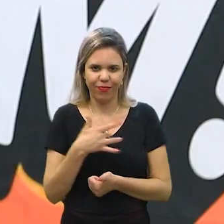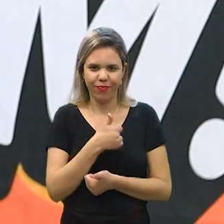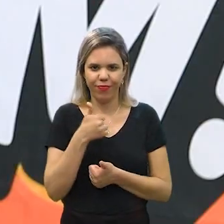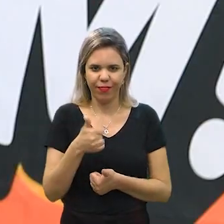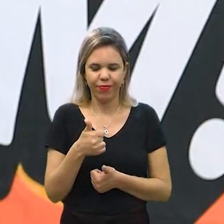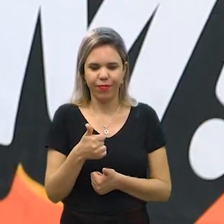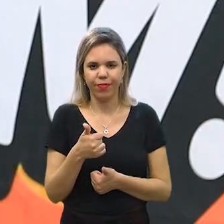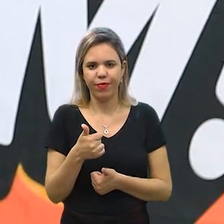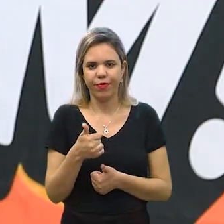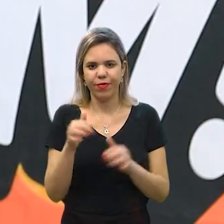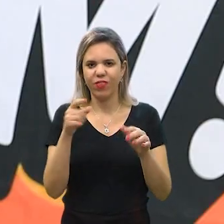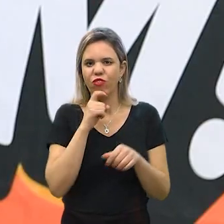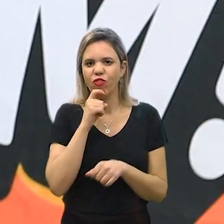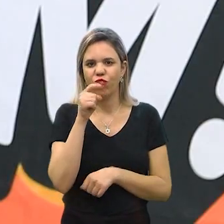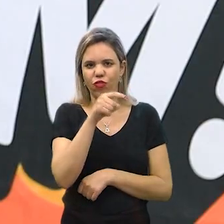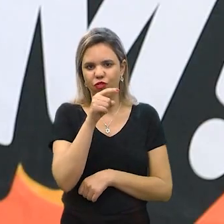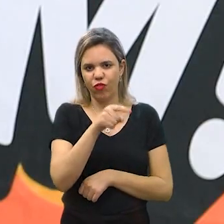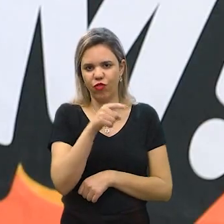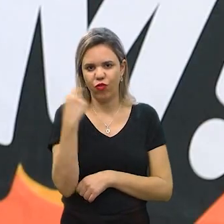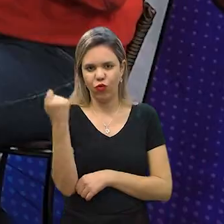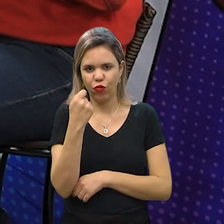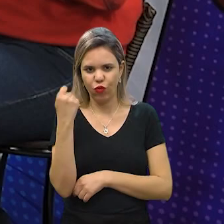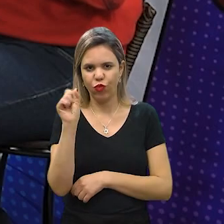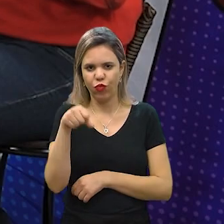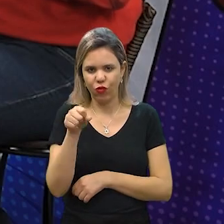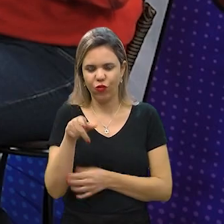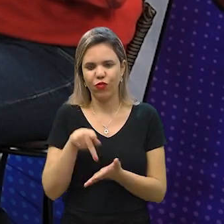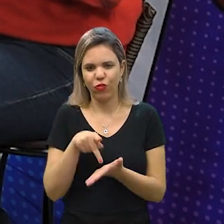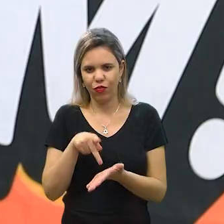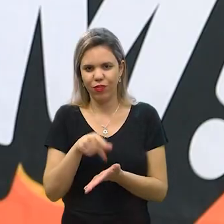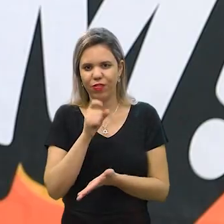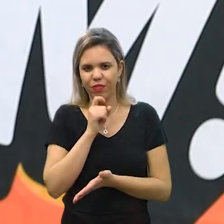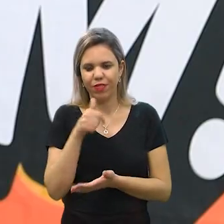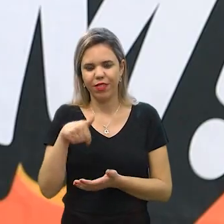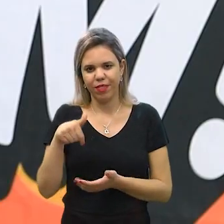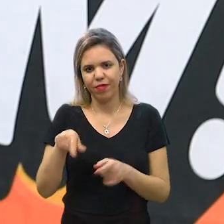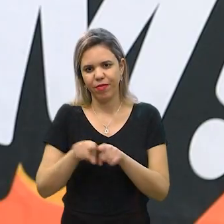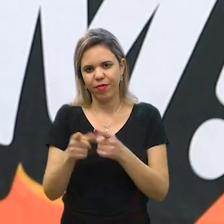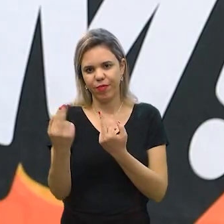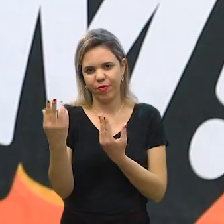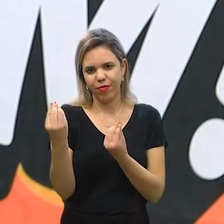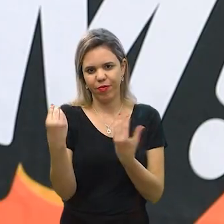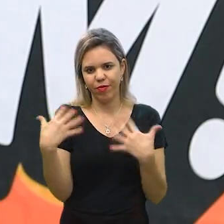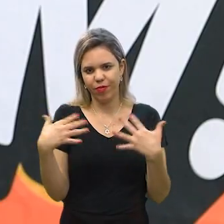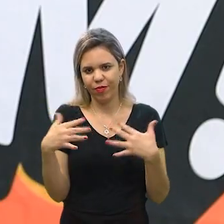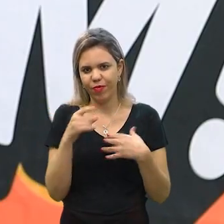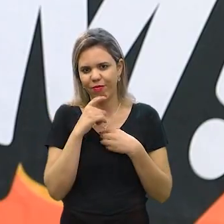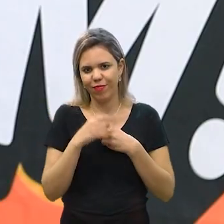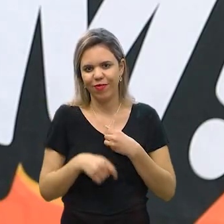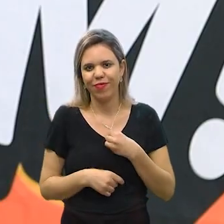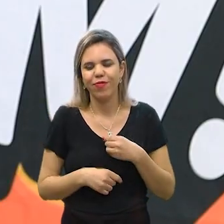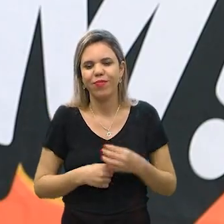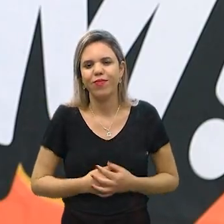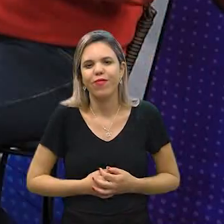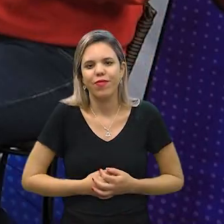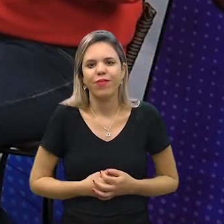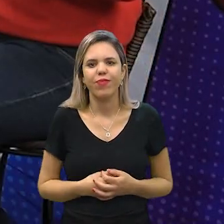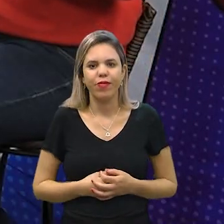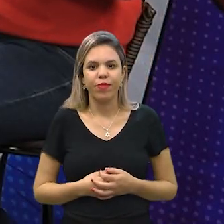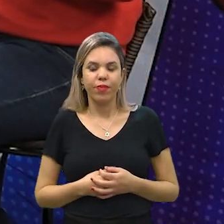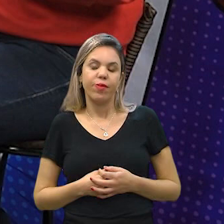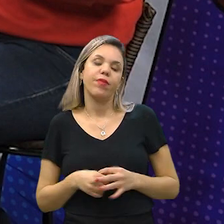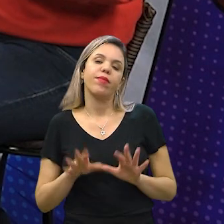Tudo jóia. Muito frio aí? Tá frio. Ai, aqui também tá bastante frio.